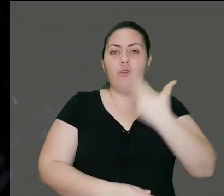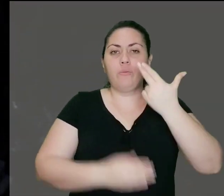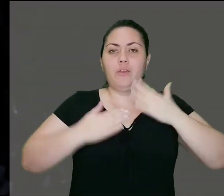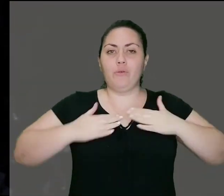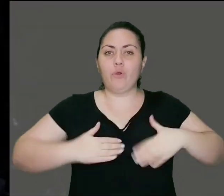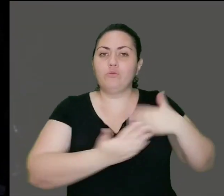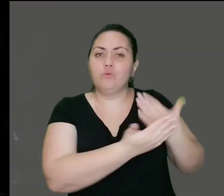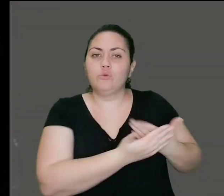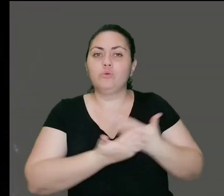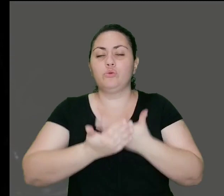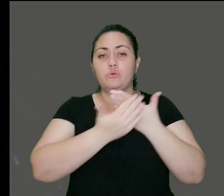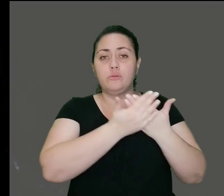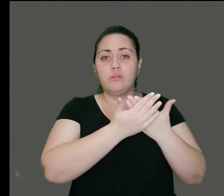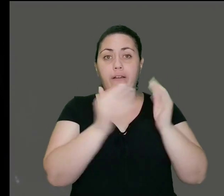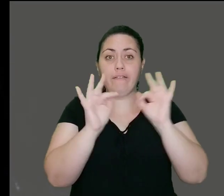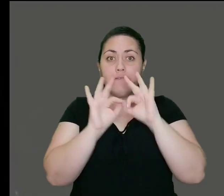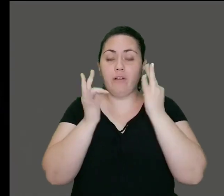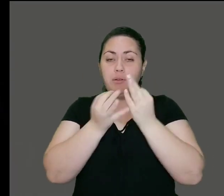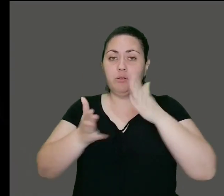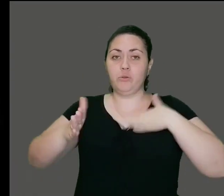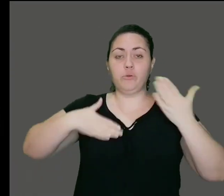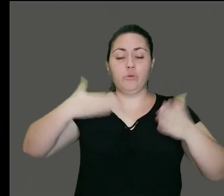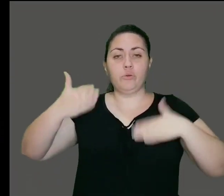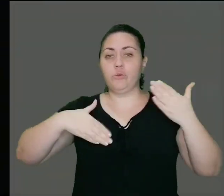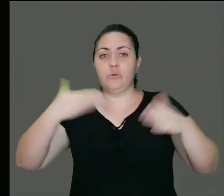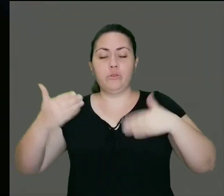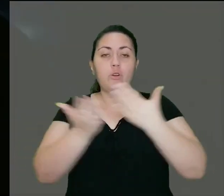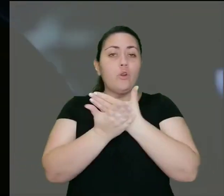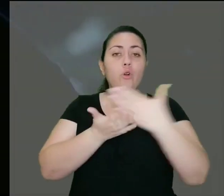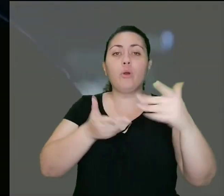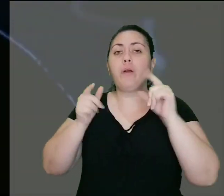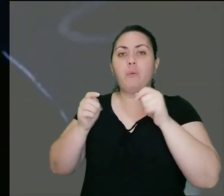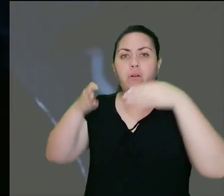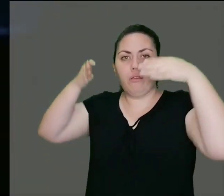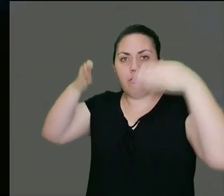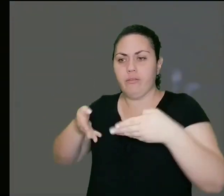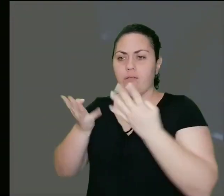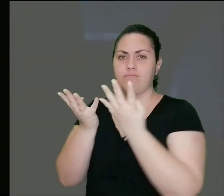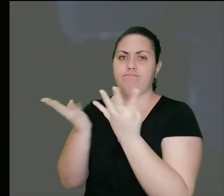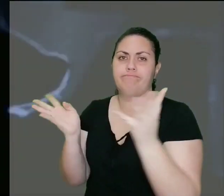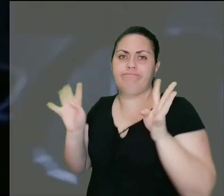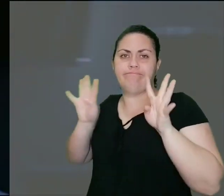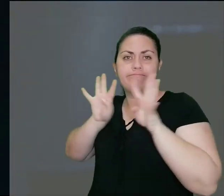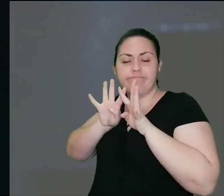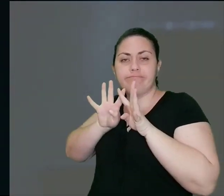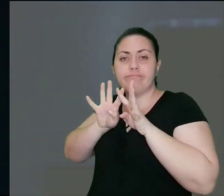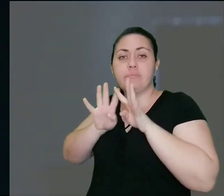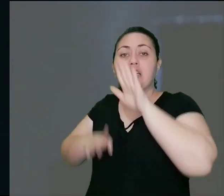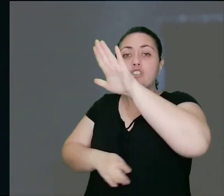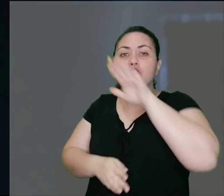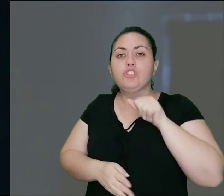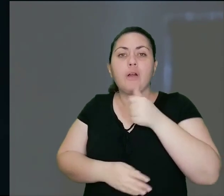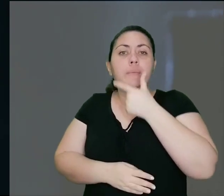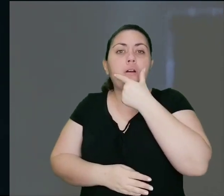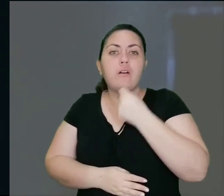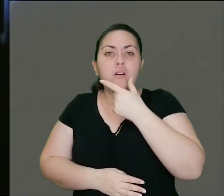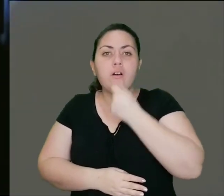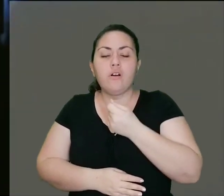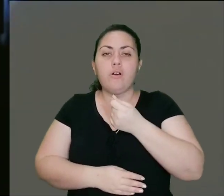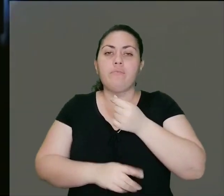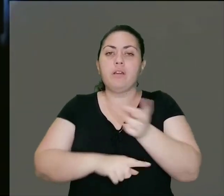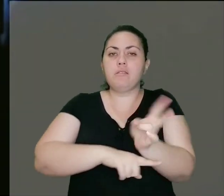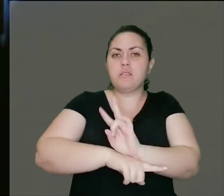anatomia. Familiares assustados começaram a cercar as sepulturas e contratar seguranças